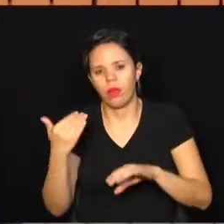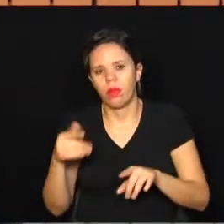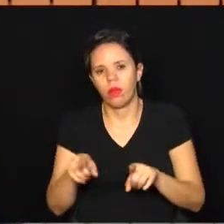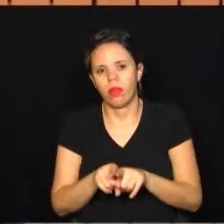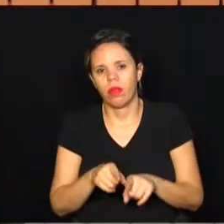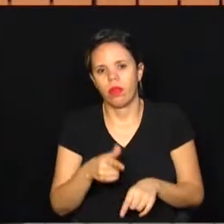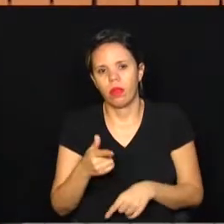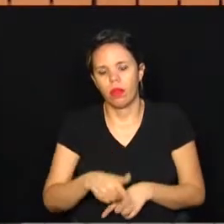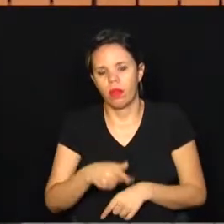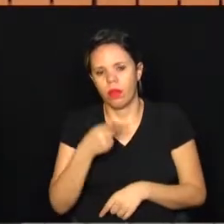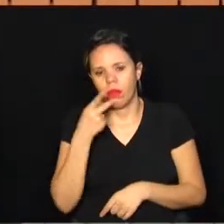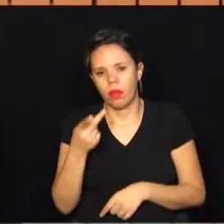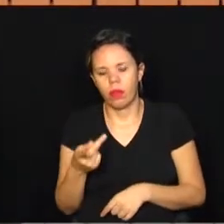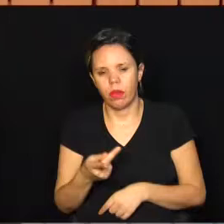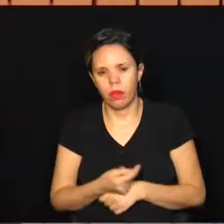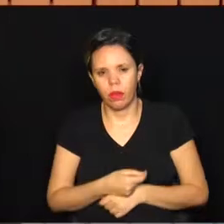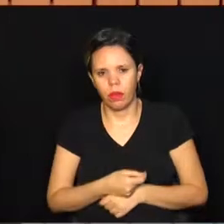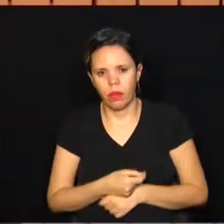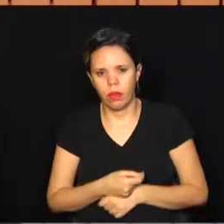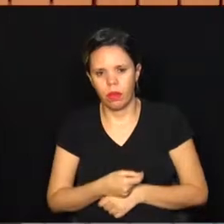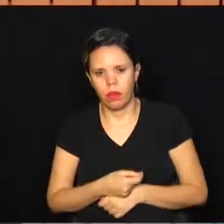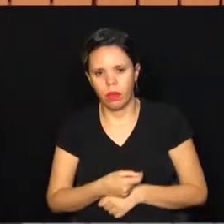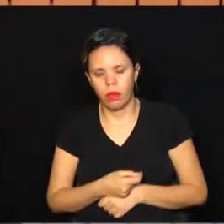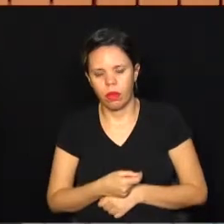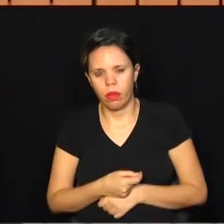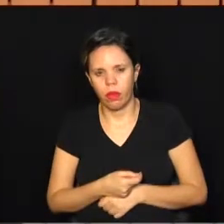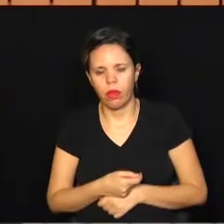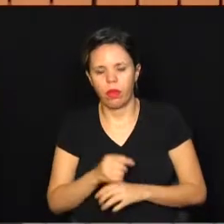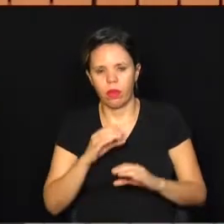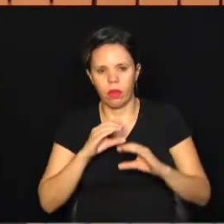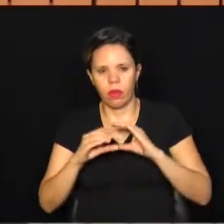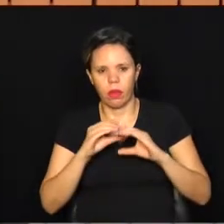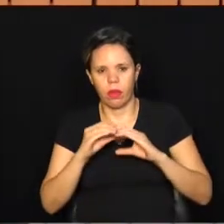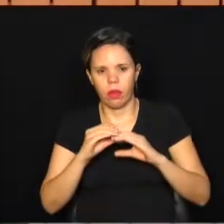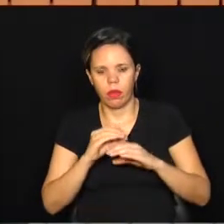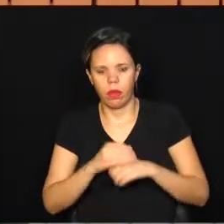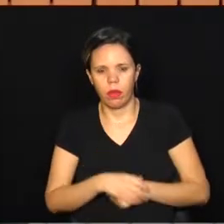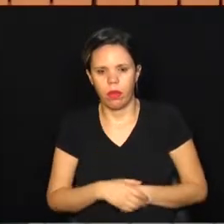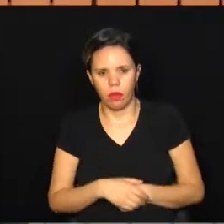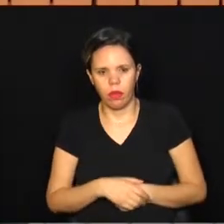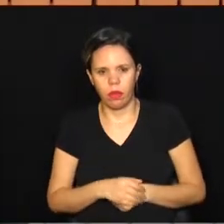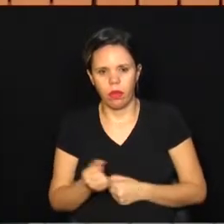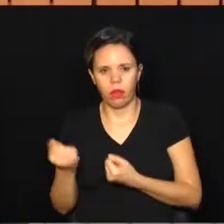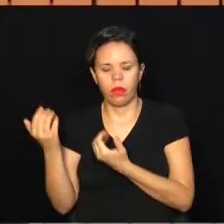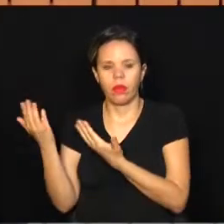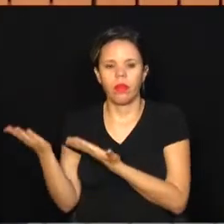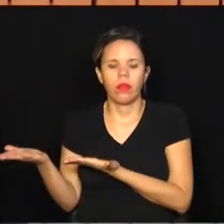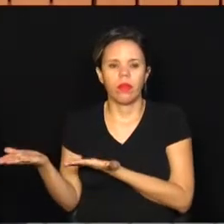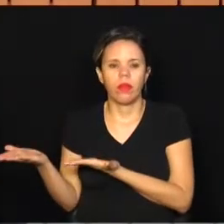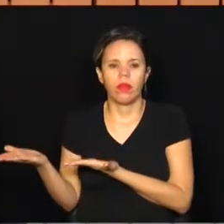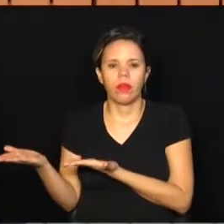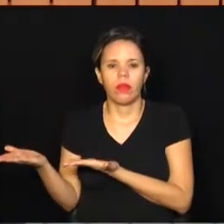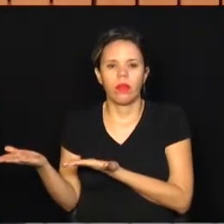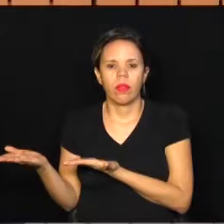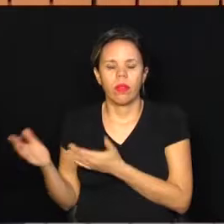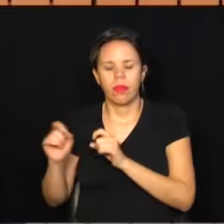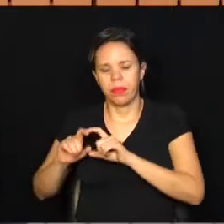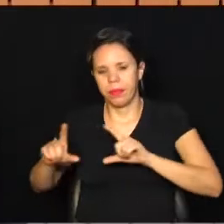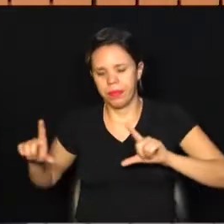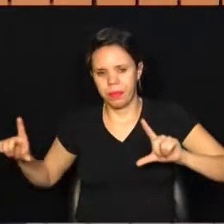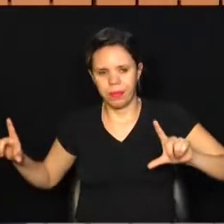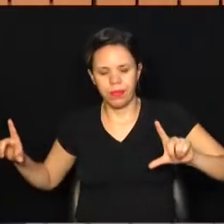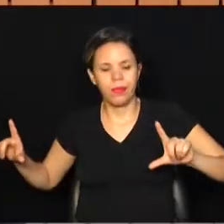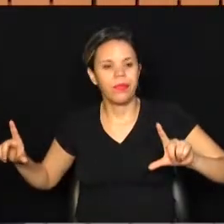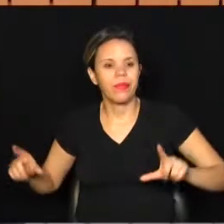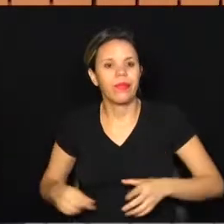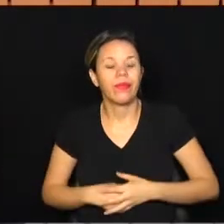vez anunciando aqui os canais de comunicação, que é o WhatsApp, está aparecendo certamente aí no vídeo, né?